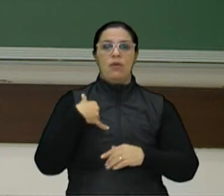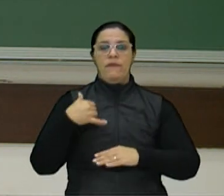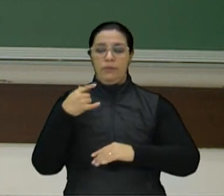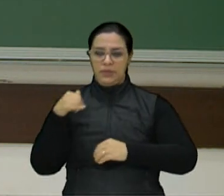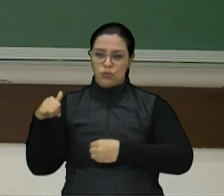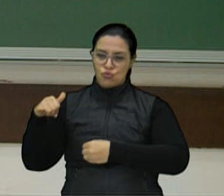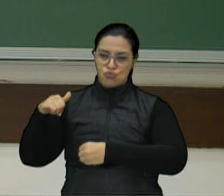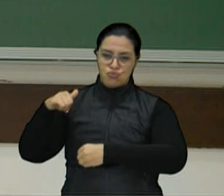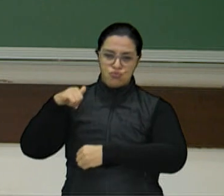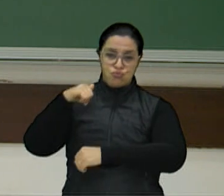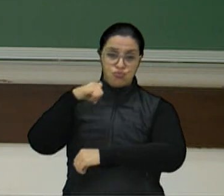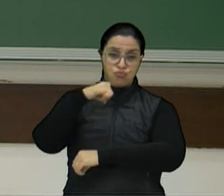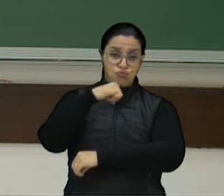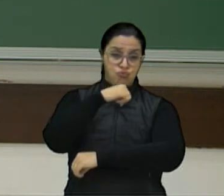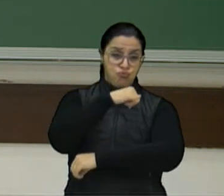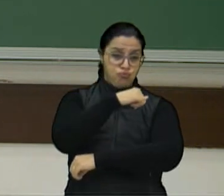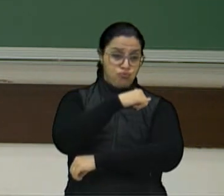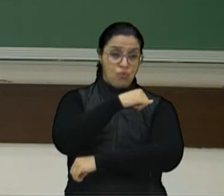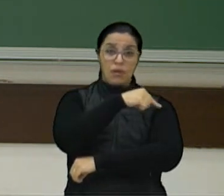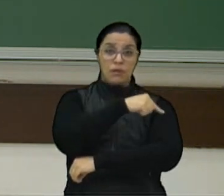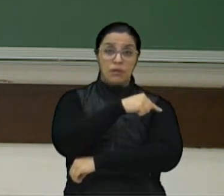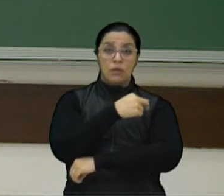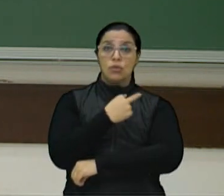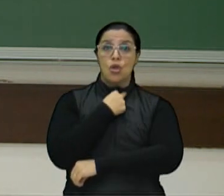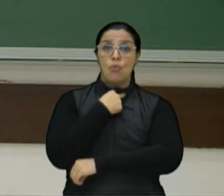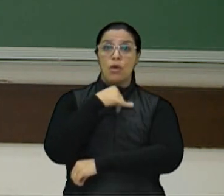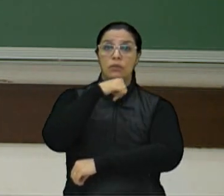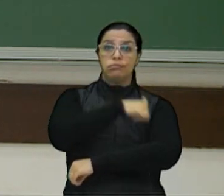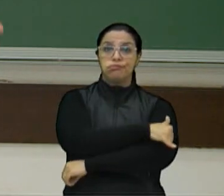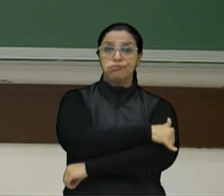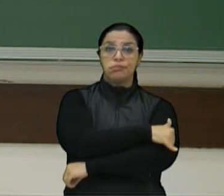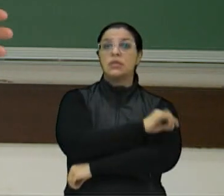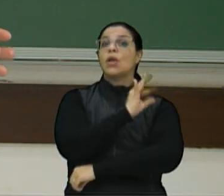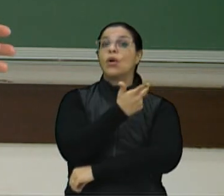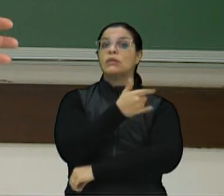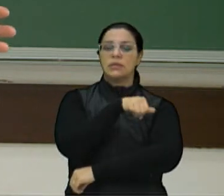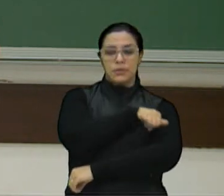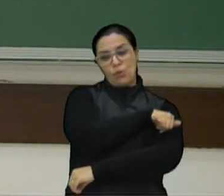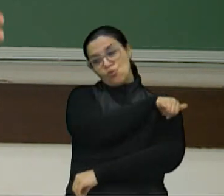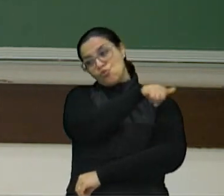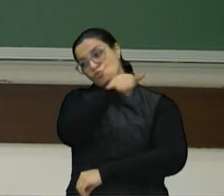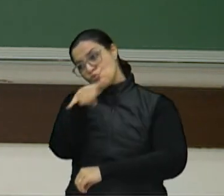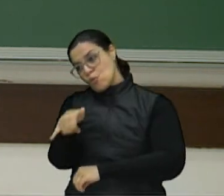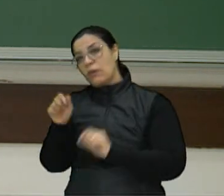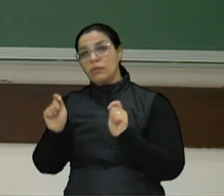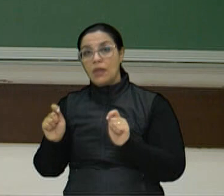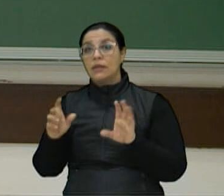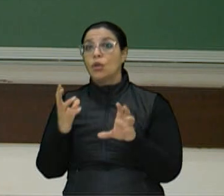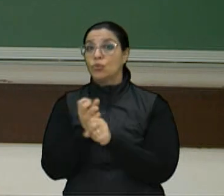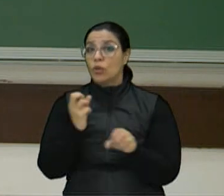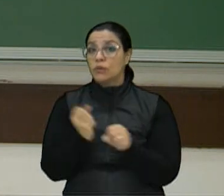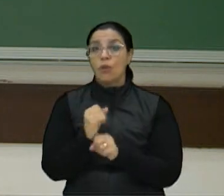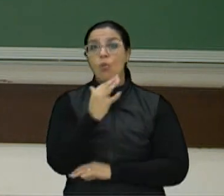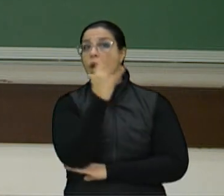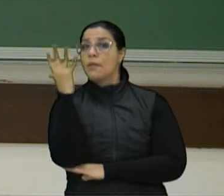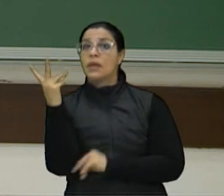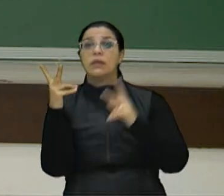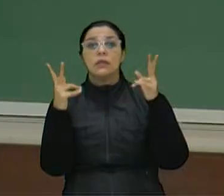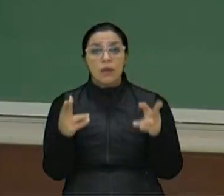toda essa precaução, senão vai dar um desastre. Não tem mais volta, cai o avião, morre todo mundo. Então, com o meio ambiente é